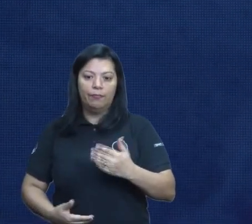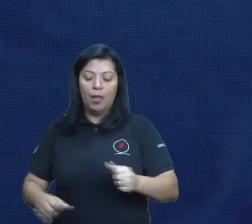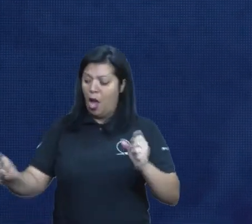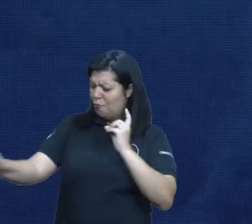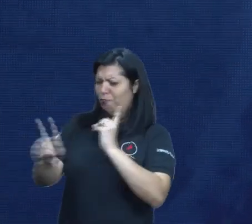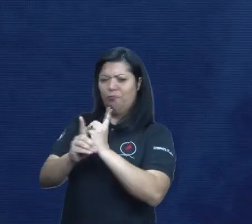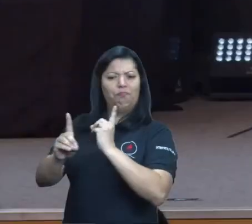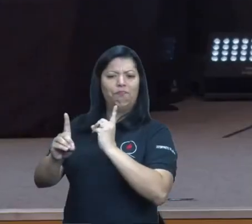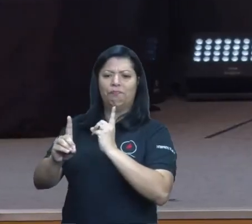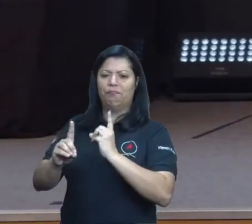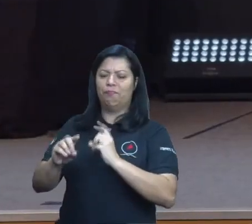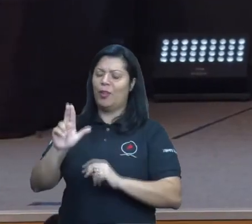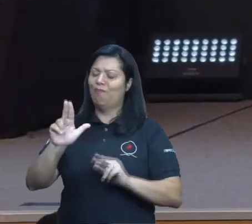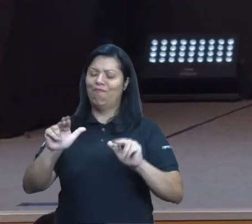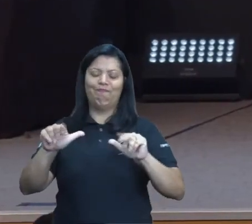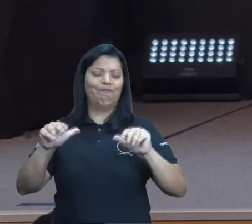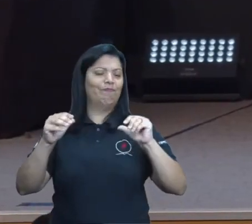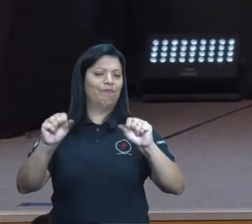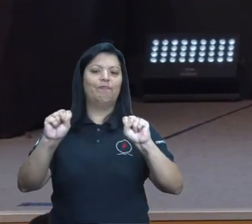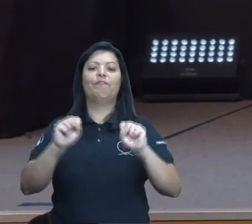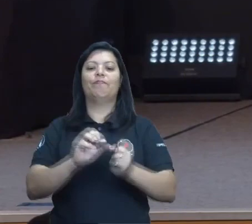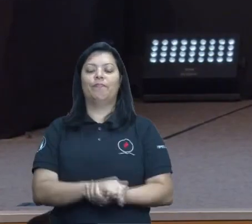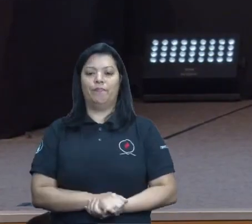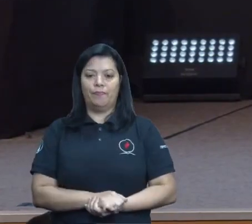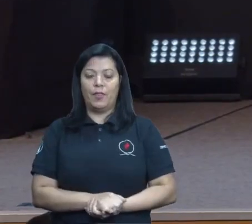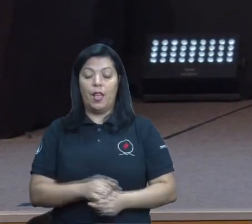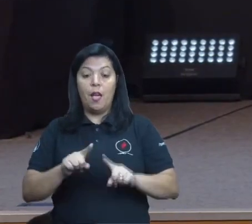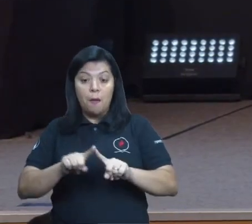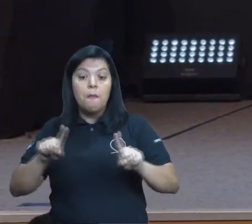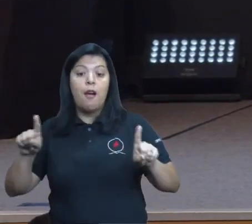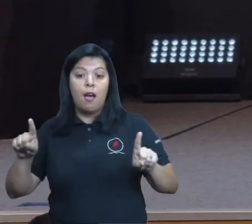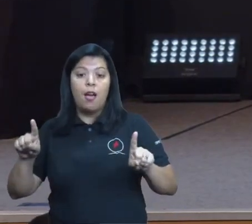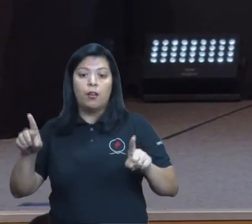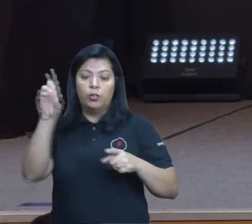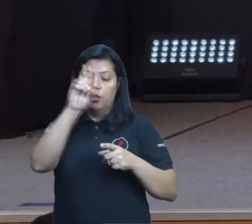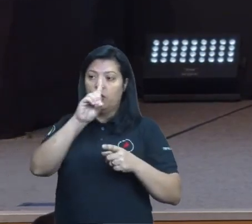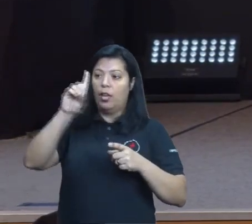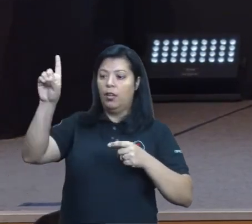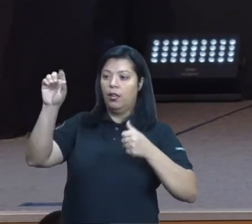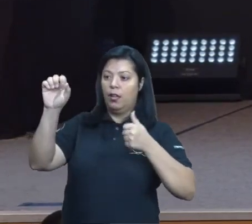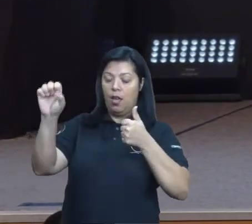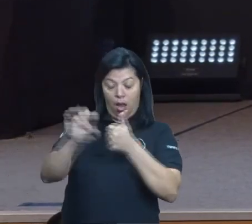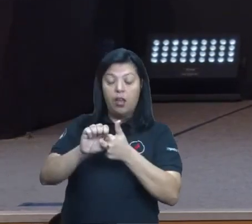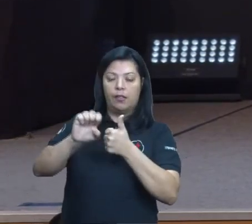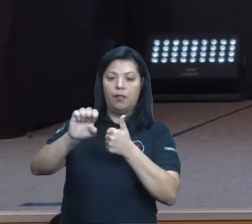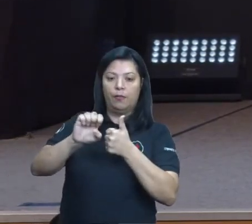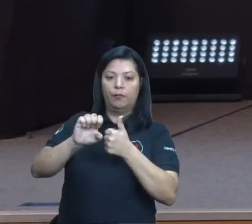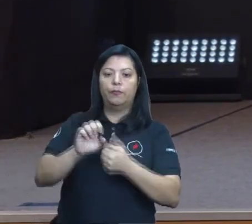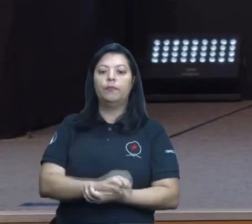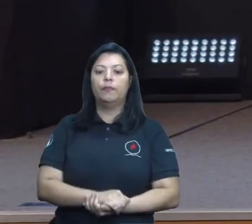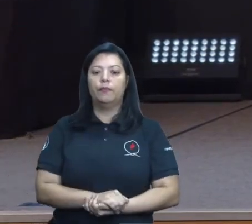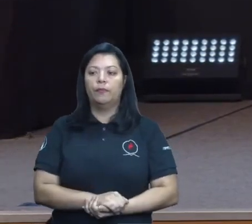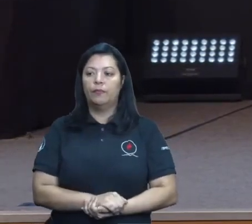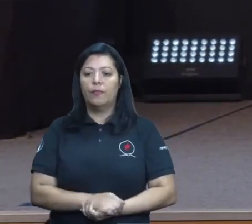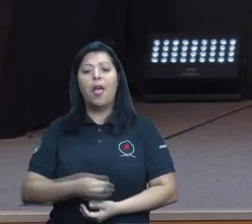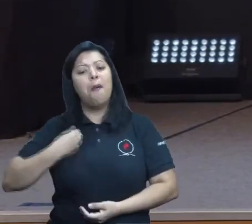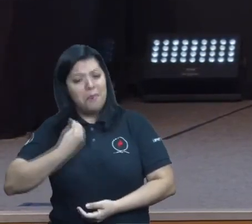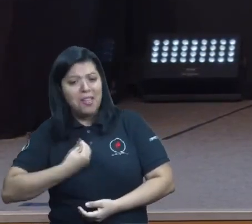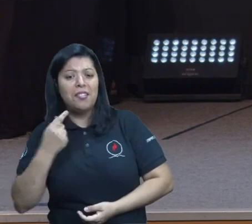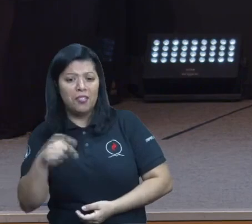o Deus de Eliseu o Deus desta linda história bíblica Ele está aqui